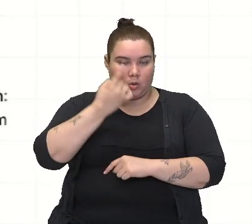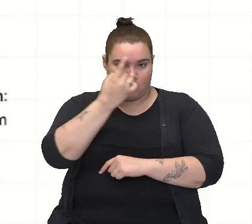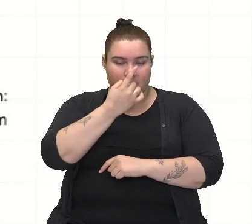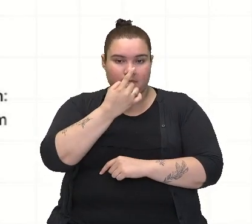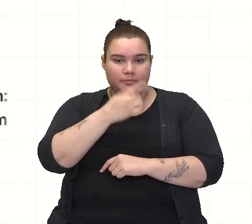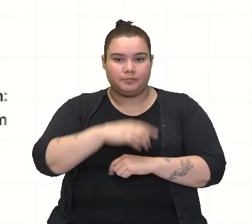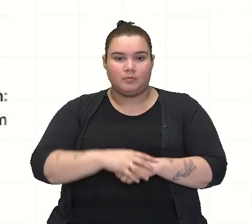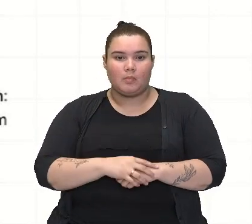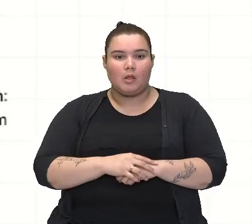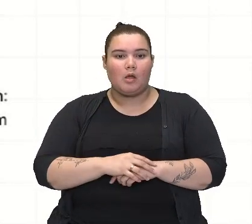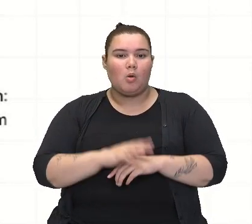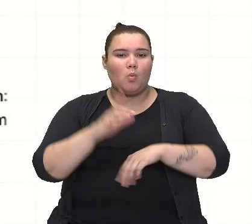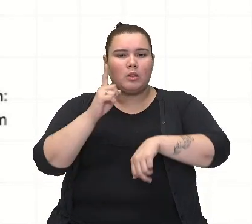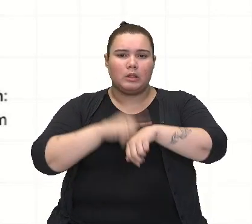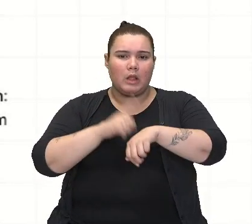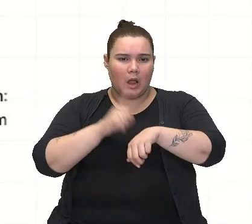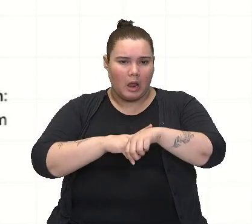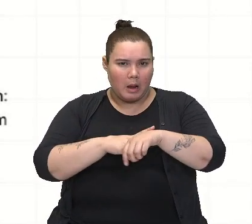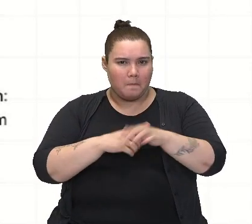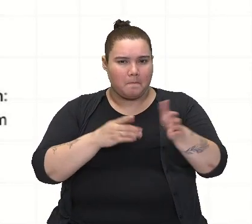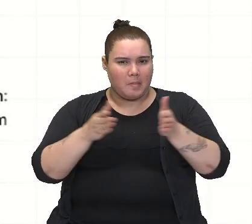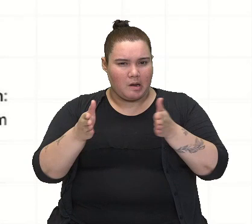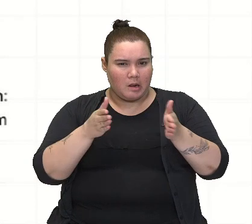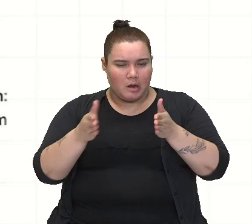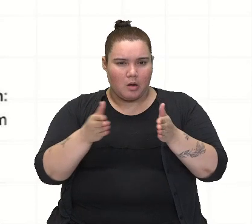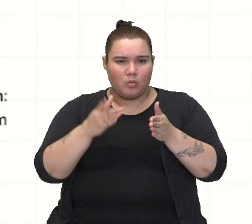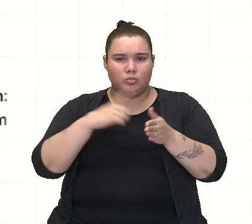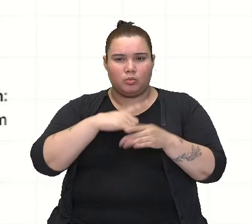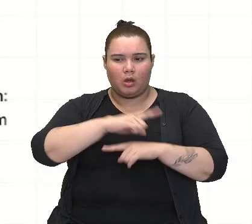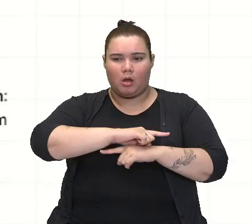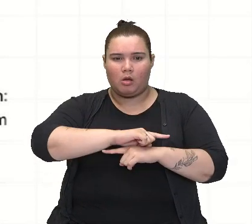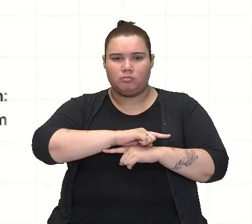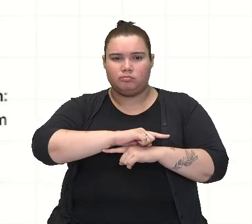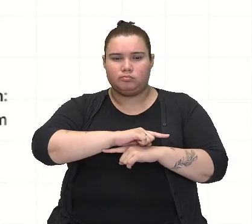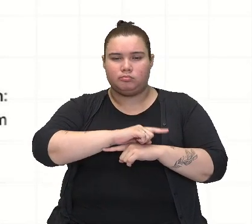consegue percorrer 240 km.